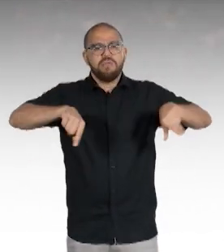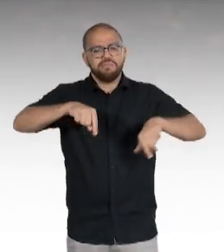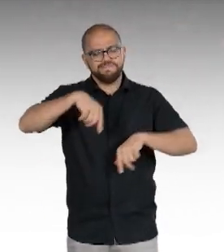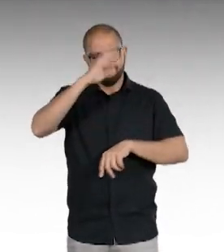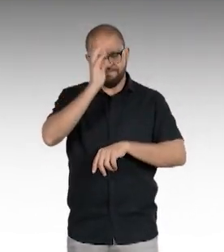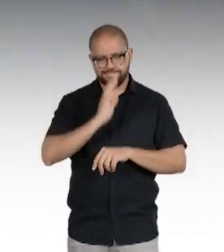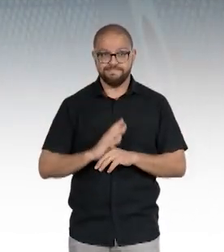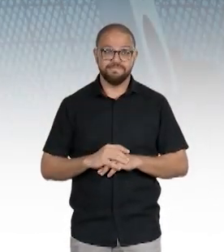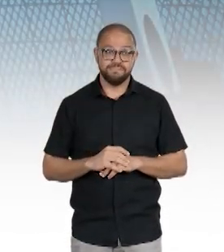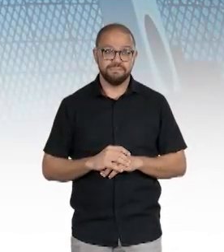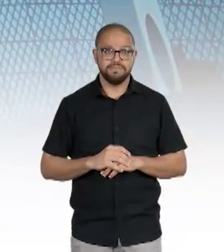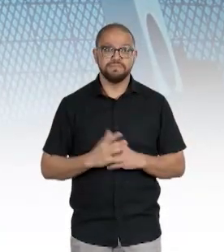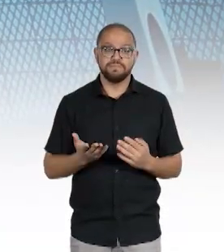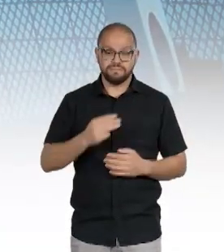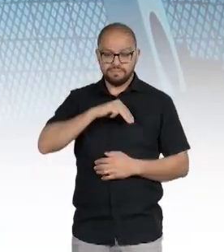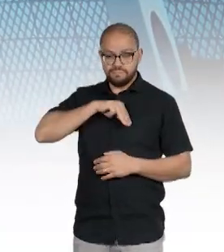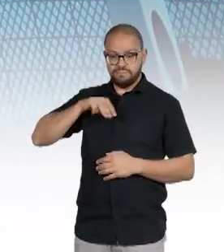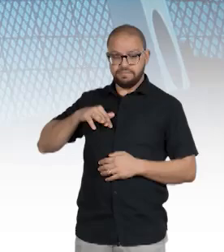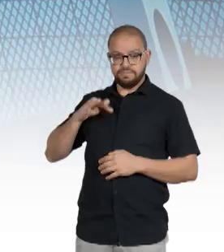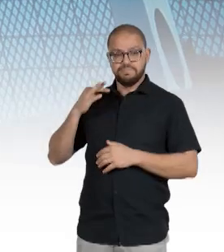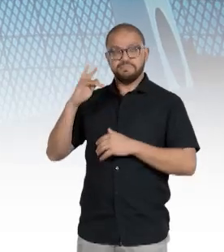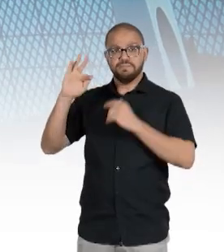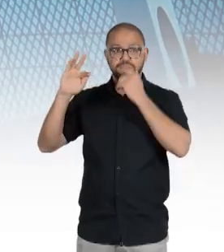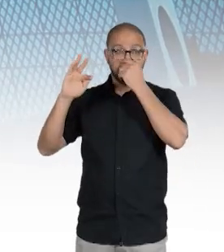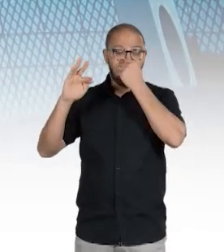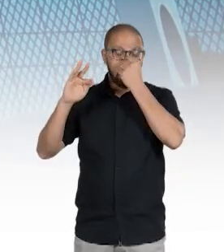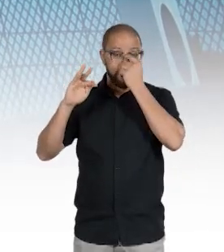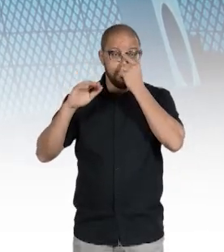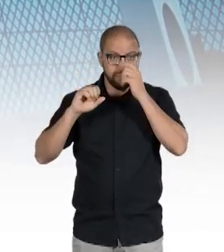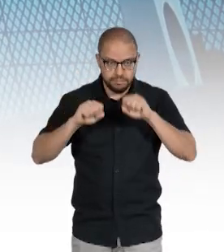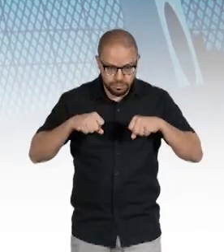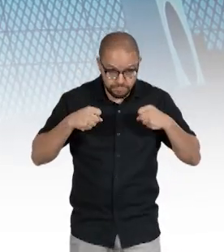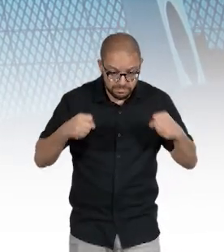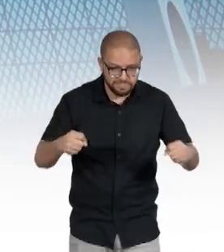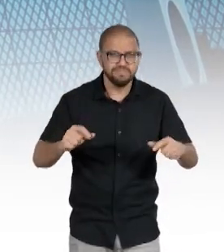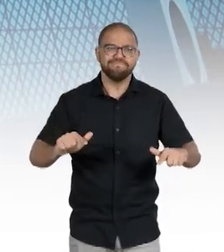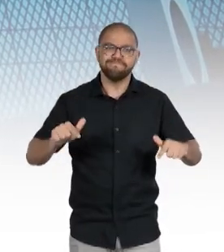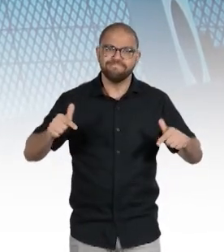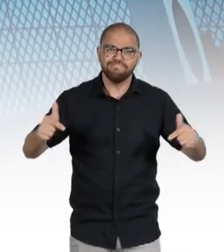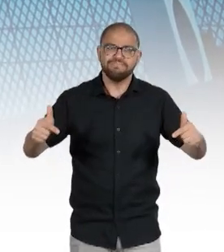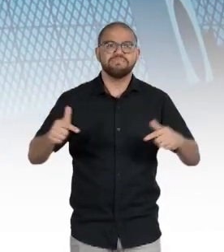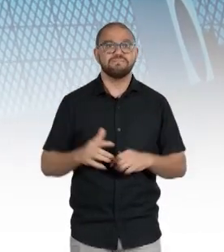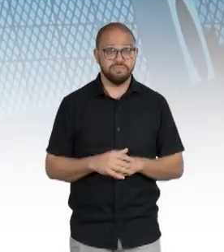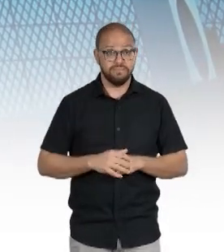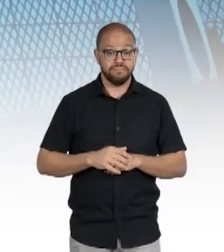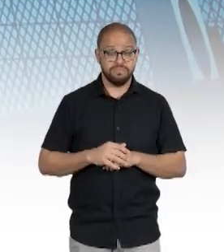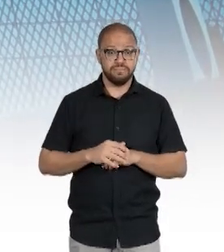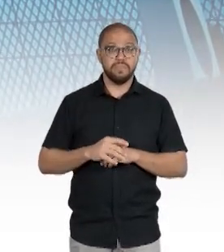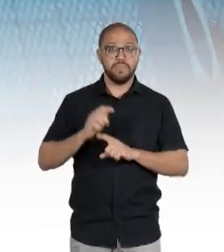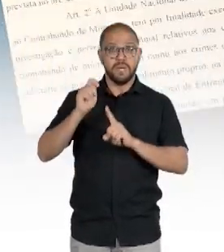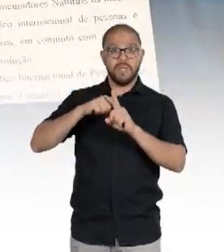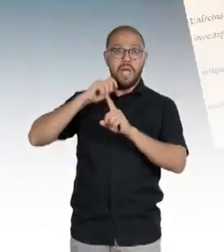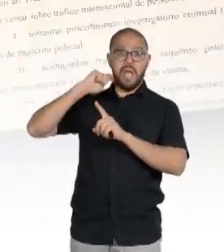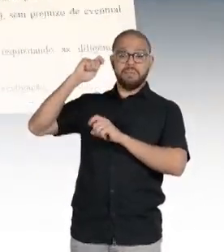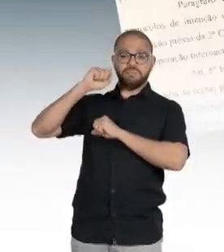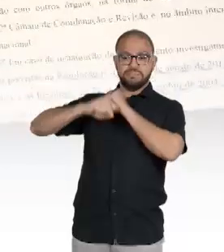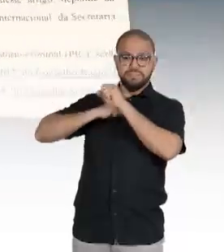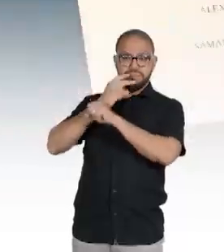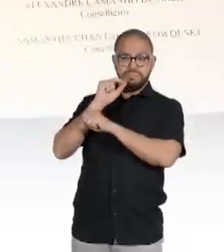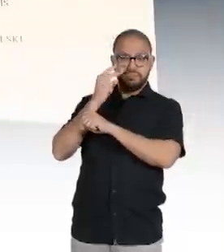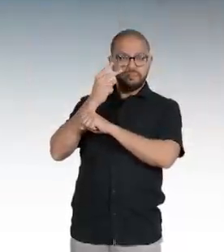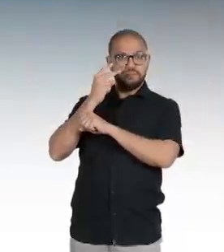Brasil. A atuação do Ministério Público Federal tem sido cada vez maior. Desde abril deste ano, o